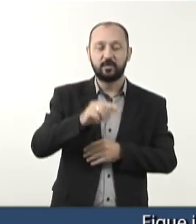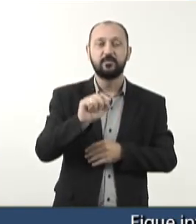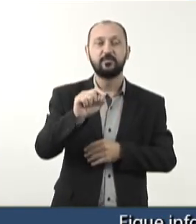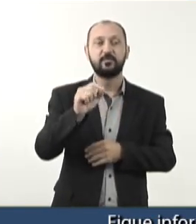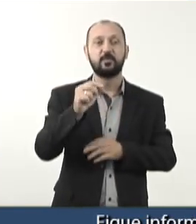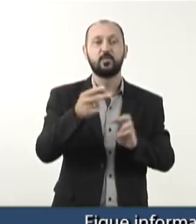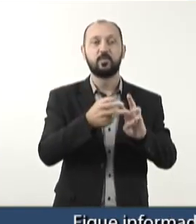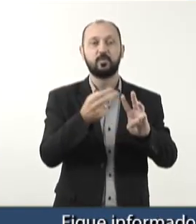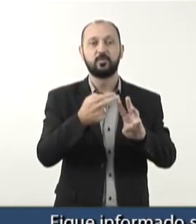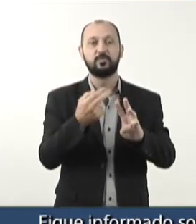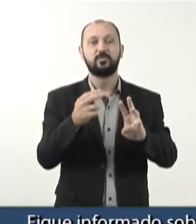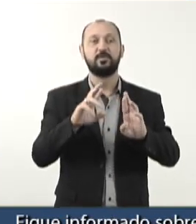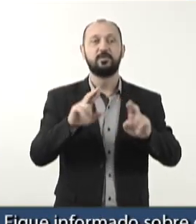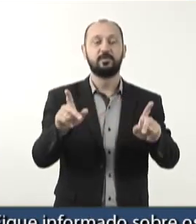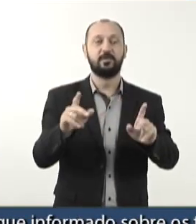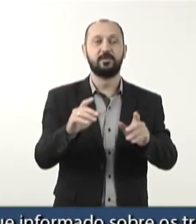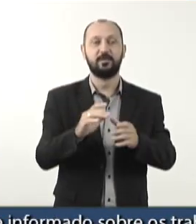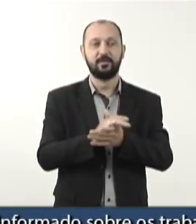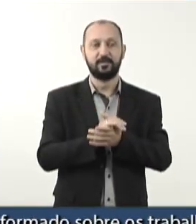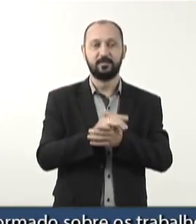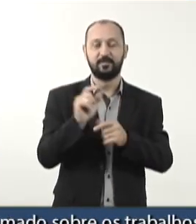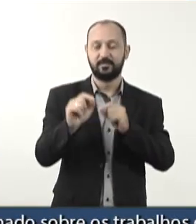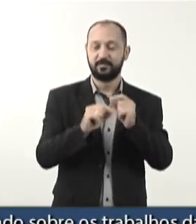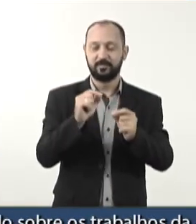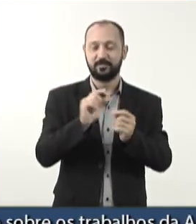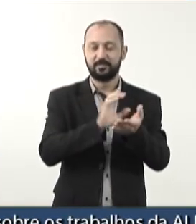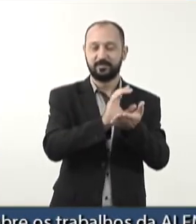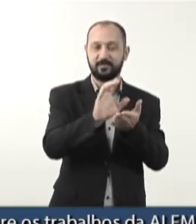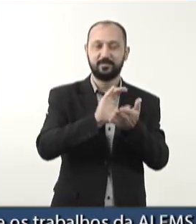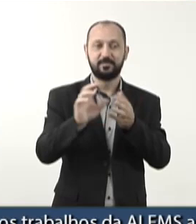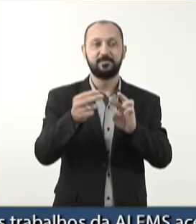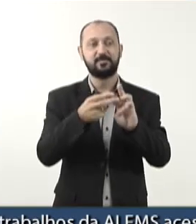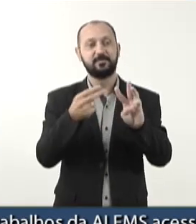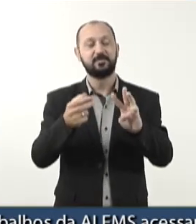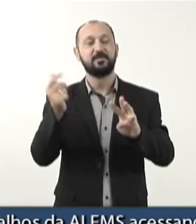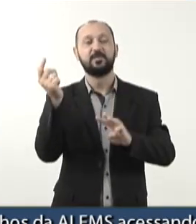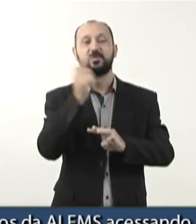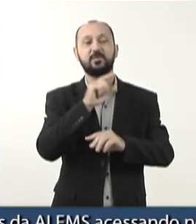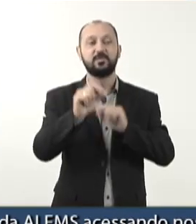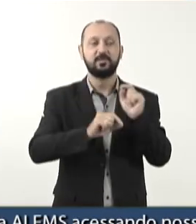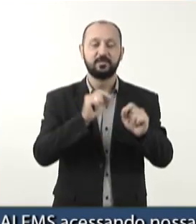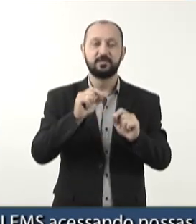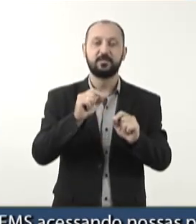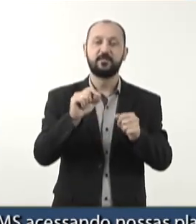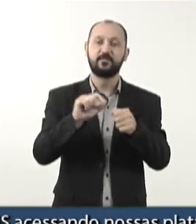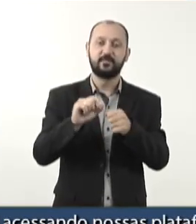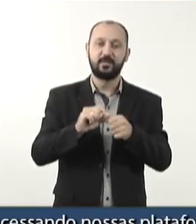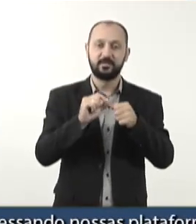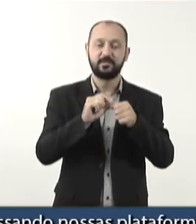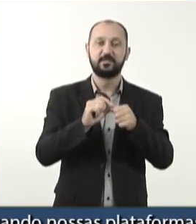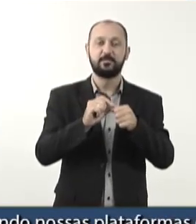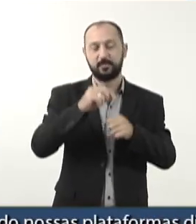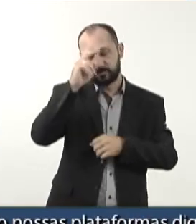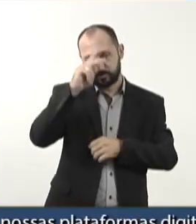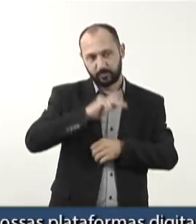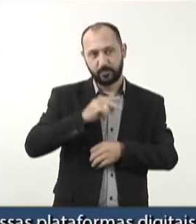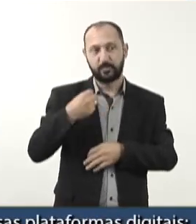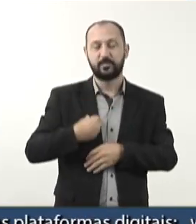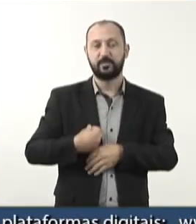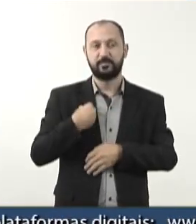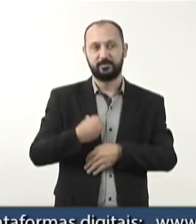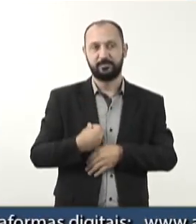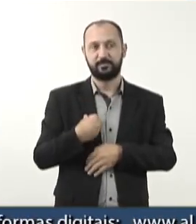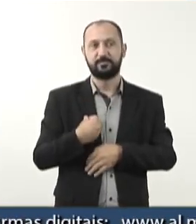o índio com outro olhar e investiu nos índios para que eles pudessem, pelo menos, produzir para se autossustentar.